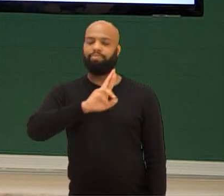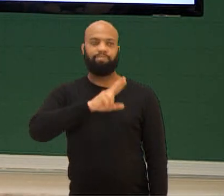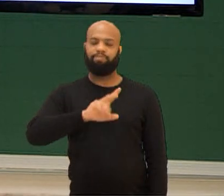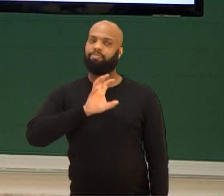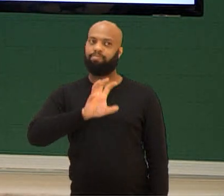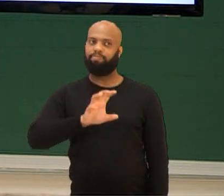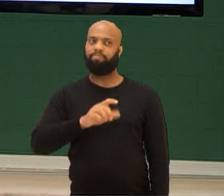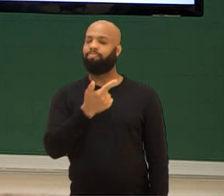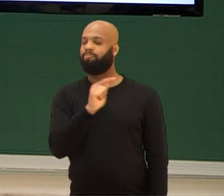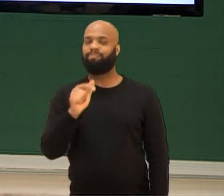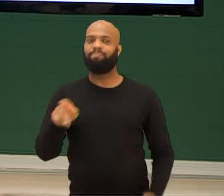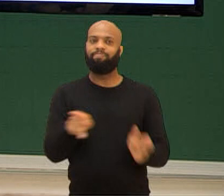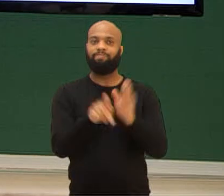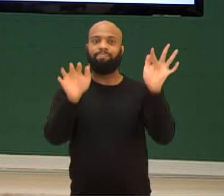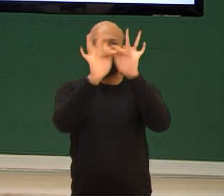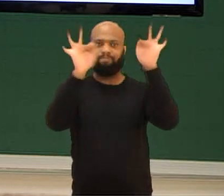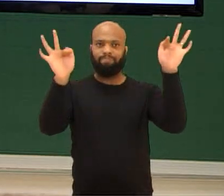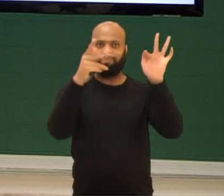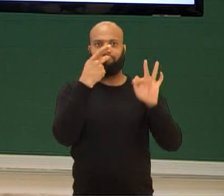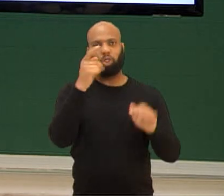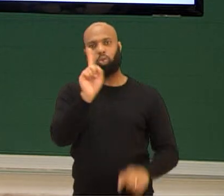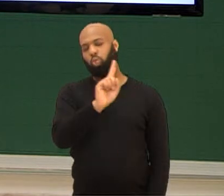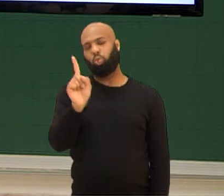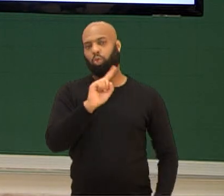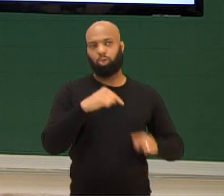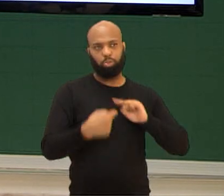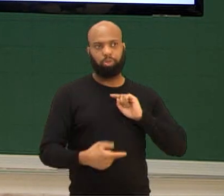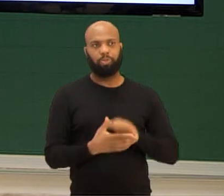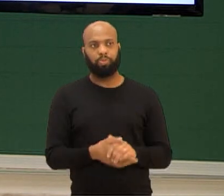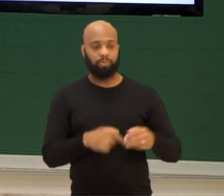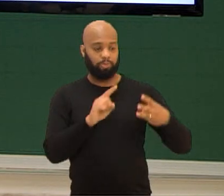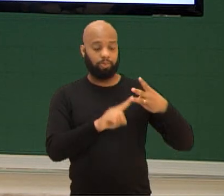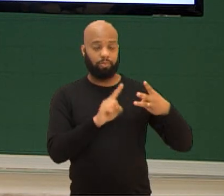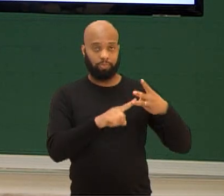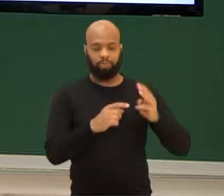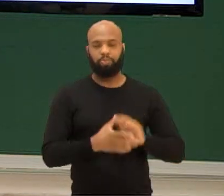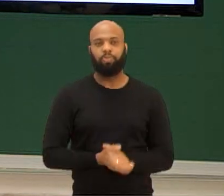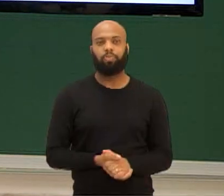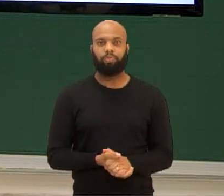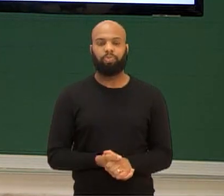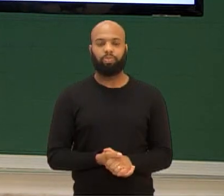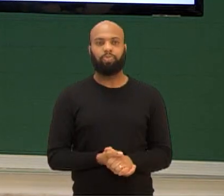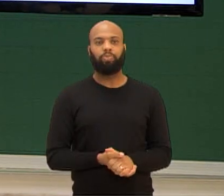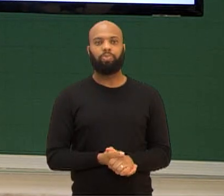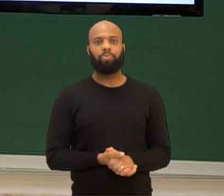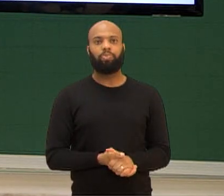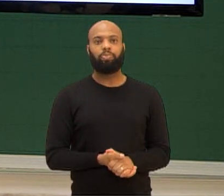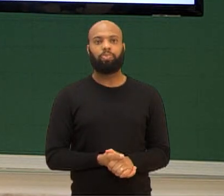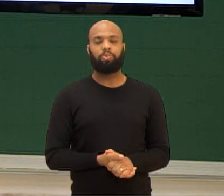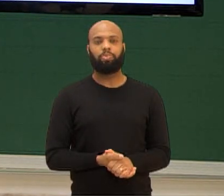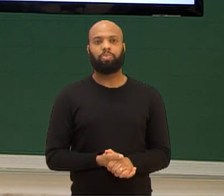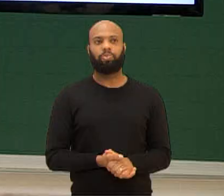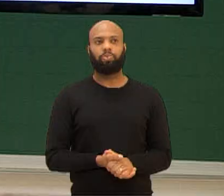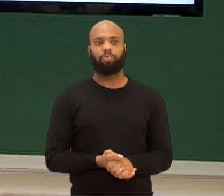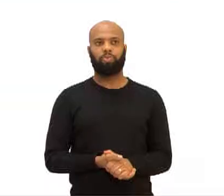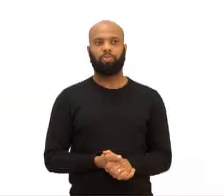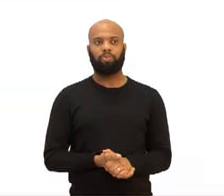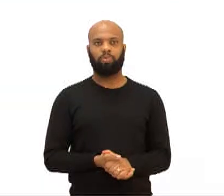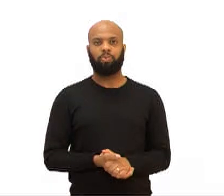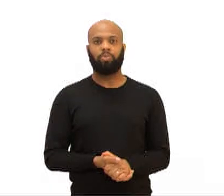essa alternativa e o que ela disse. E a obra de Frida reflejava seus medos,